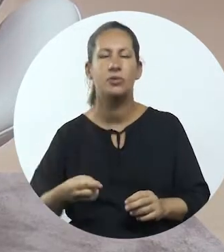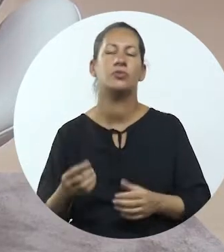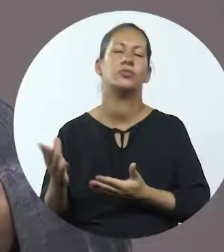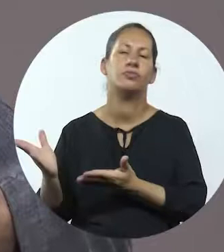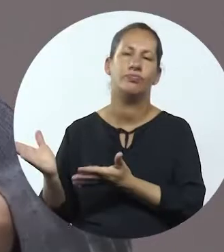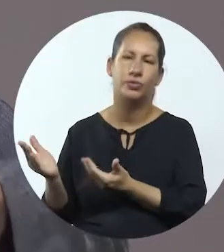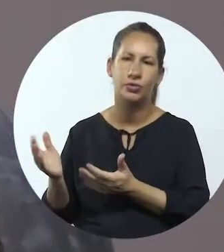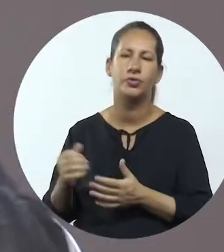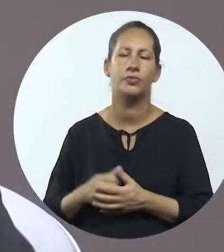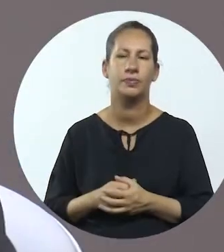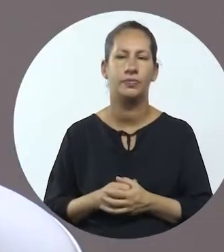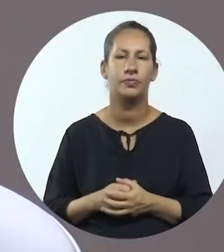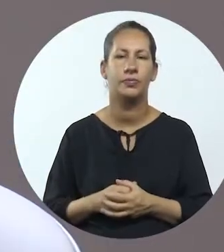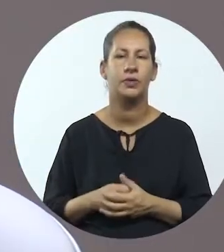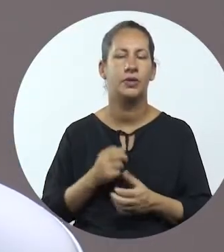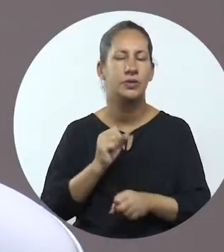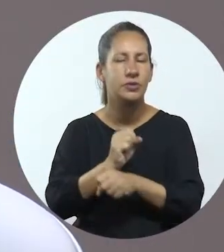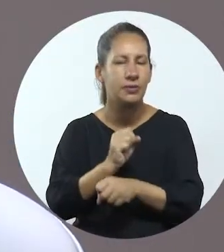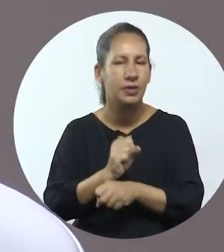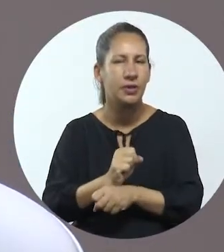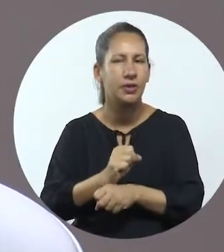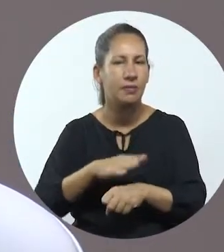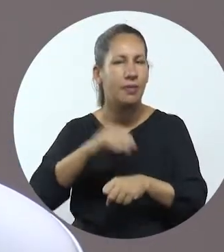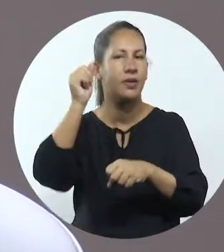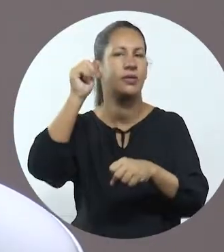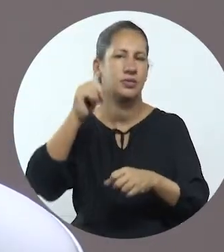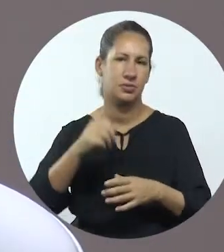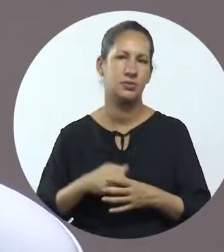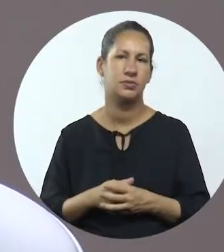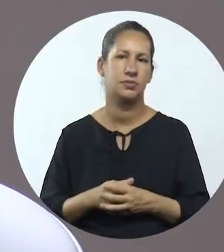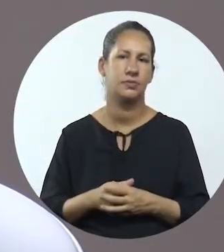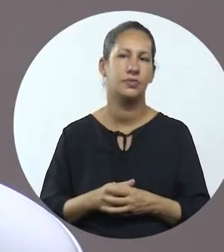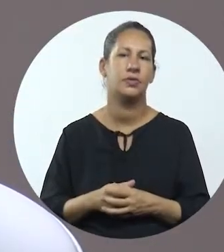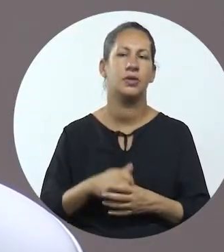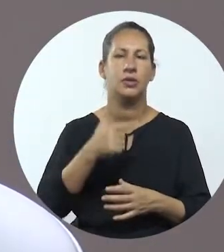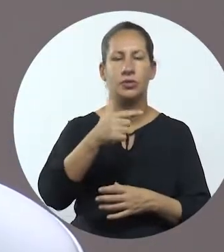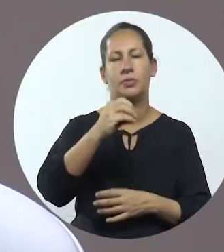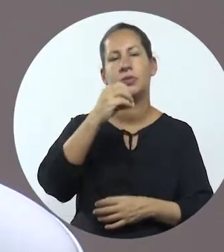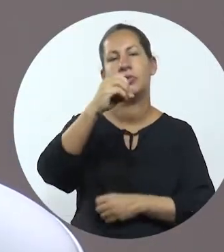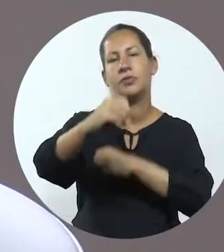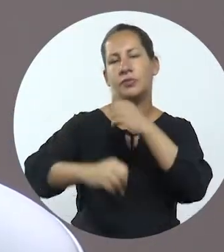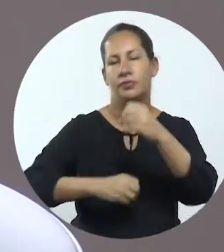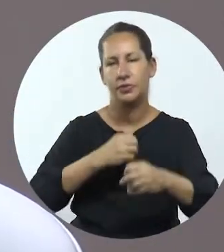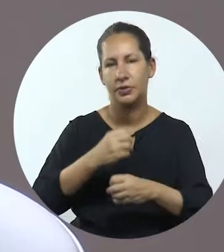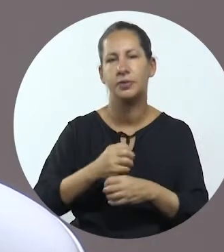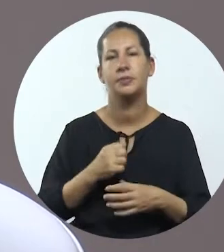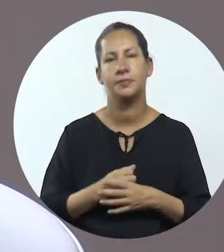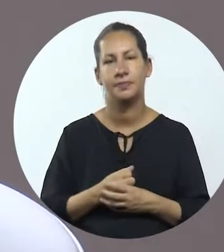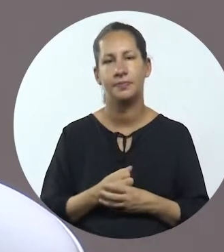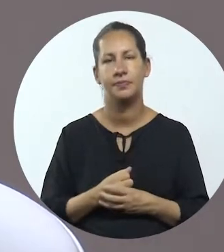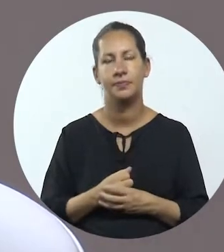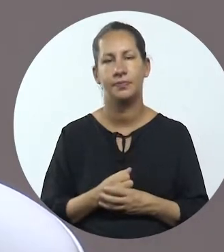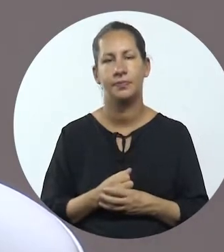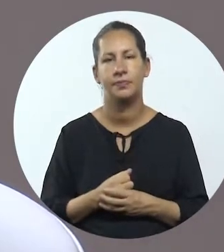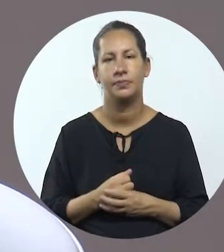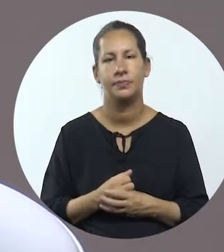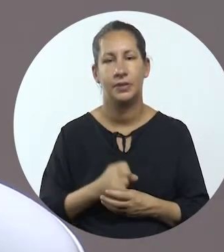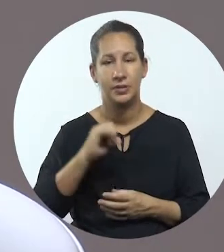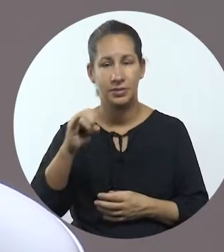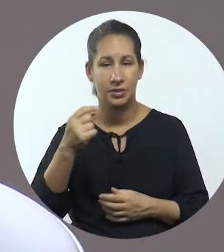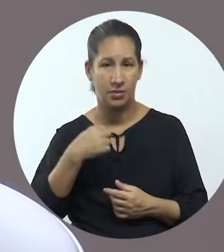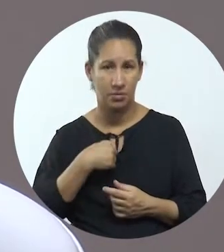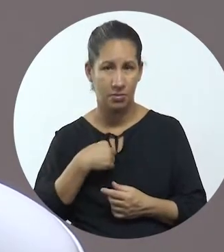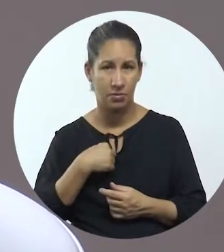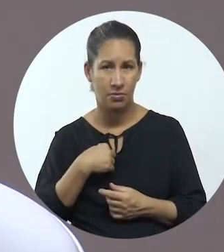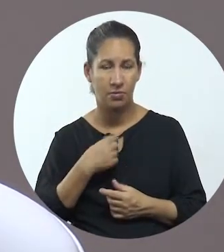Nossa perspectiva é de aumentar bastante para esse ano essa meta, né? Nas